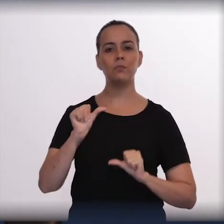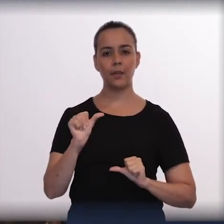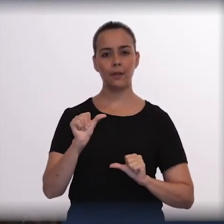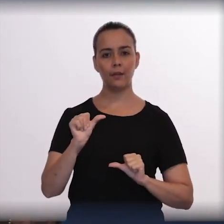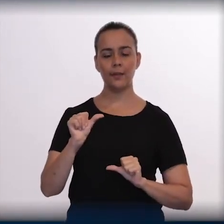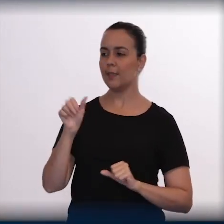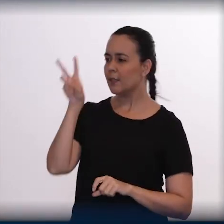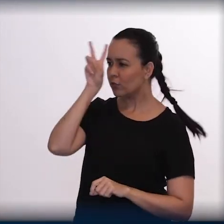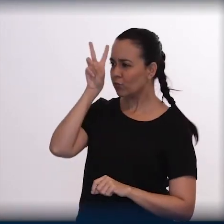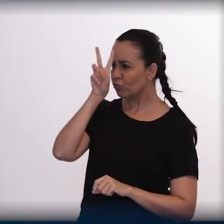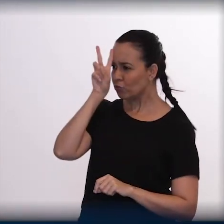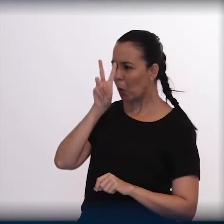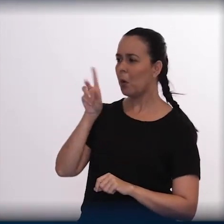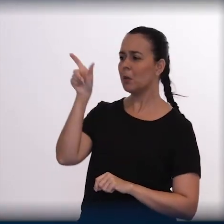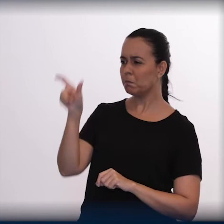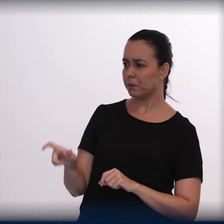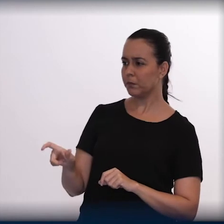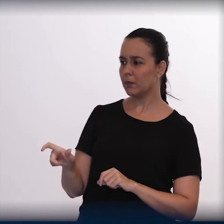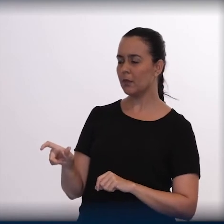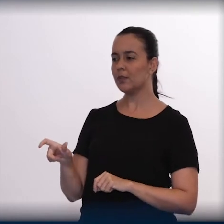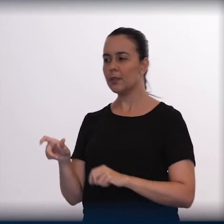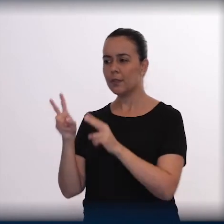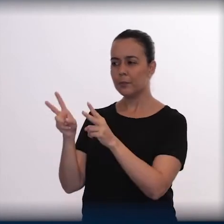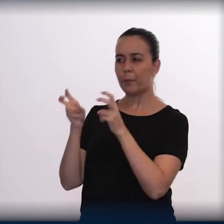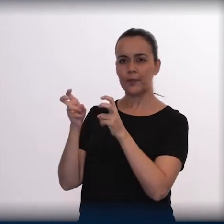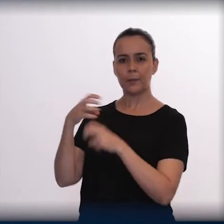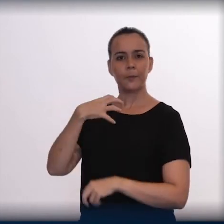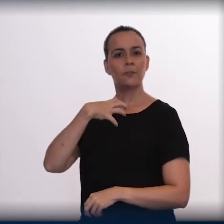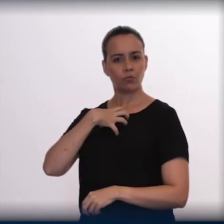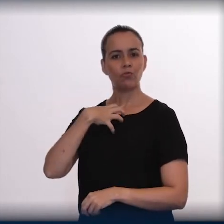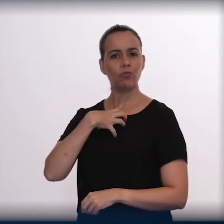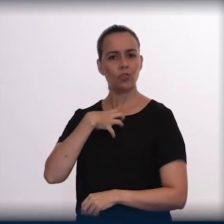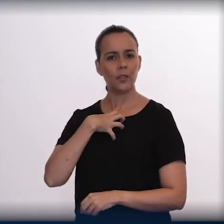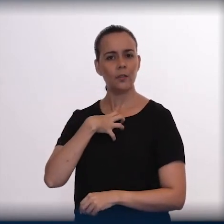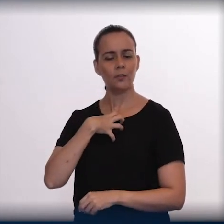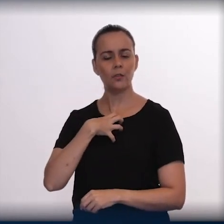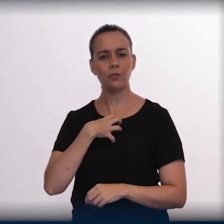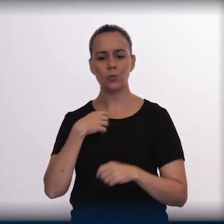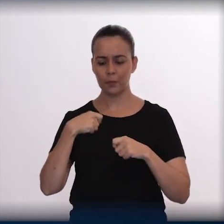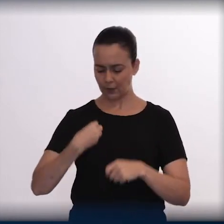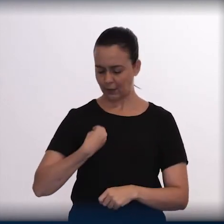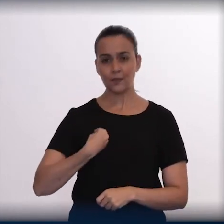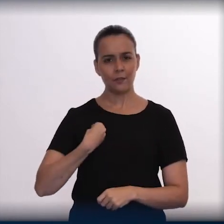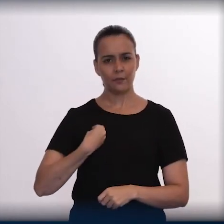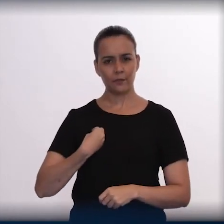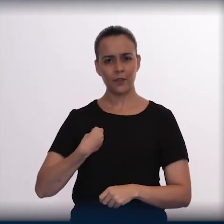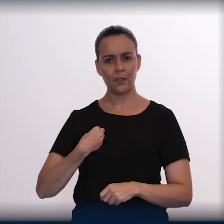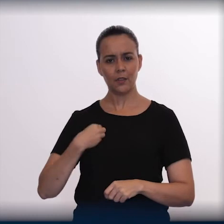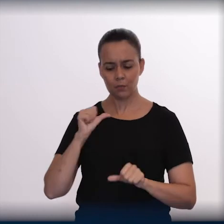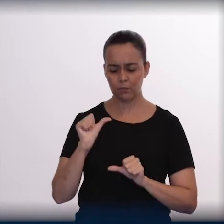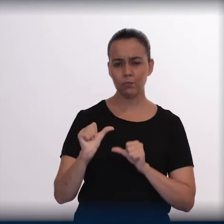se referir a mim com outra pessoa e, enfim, assim a gente vai se enlaçando e fazendo isso que a gente chama e que é tão